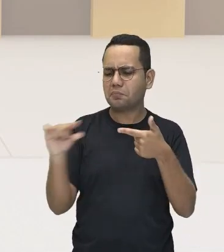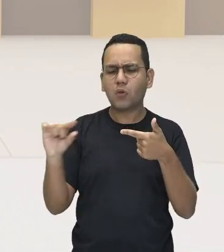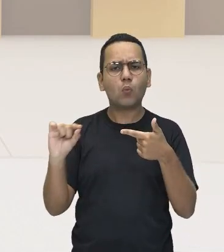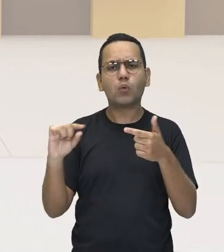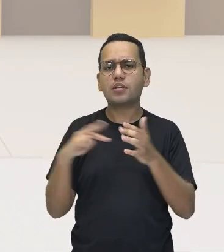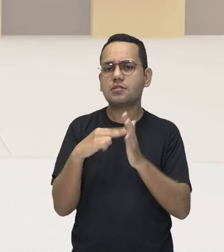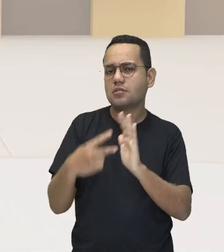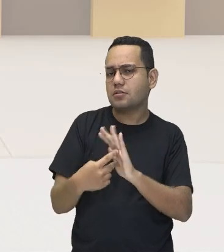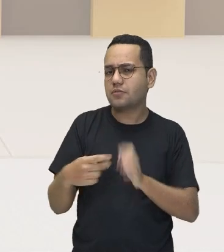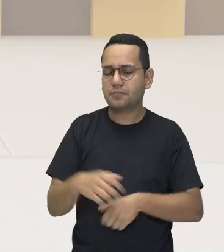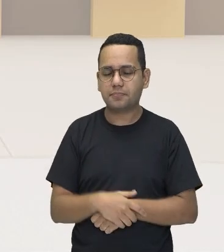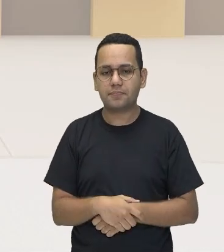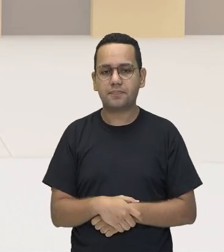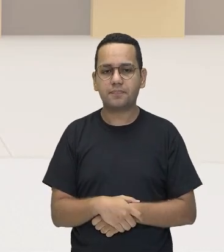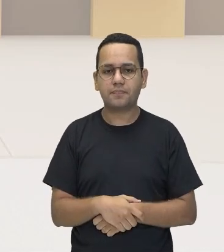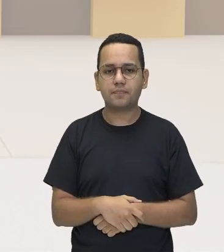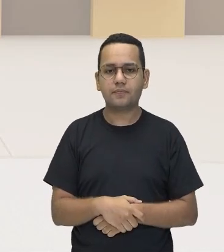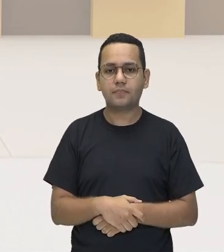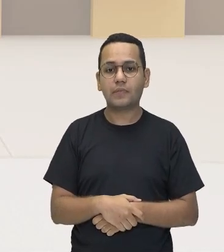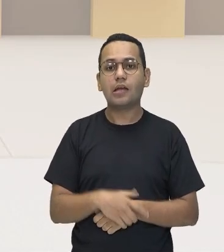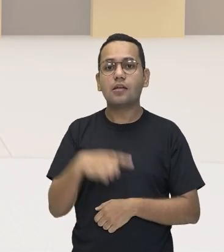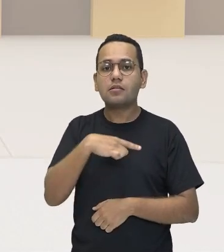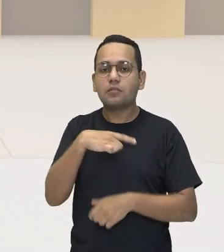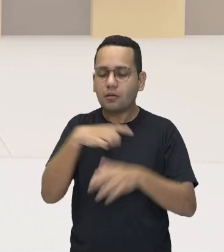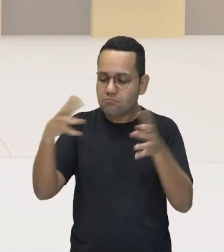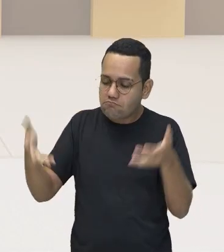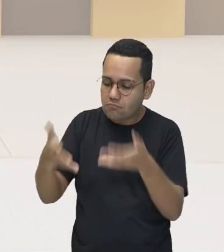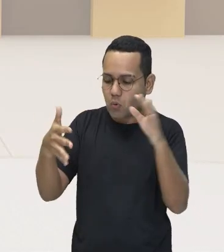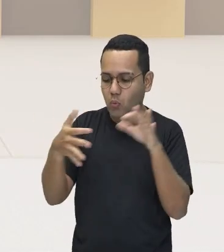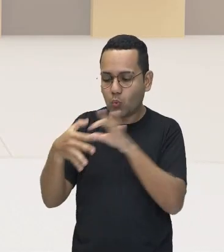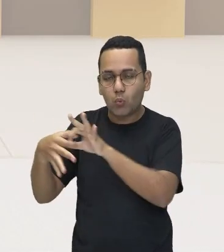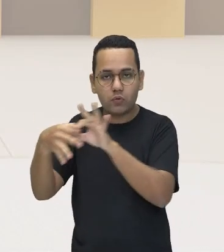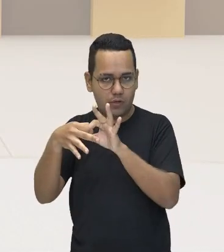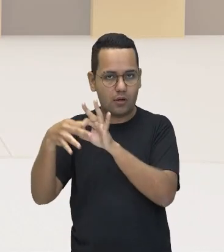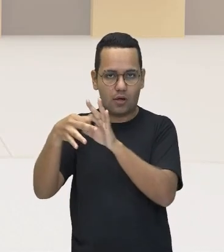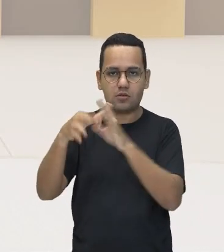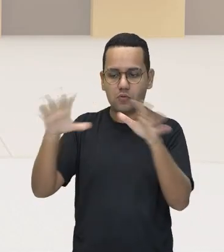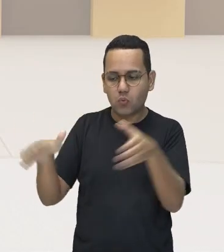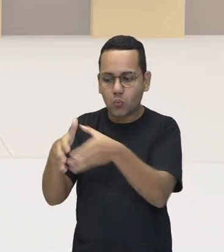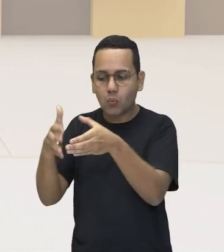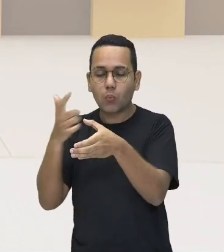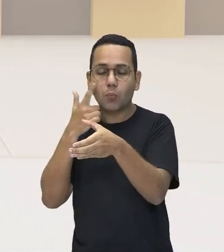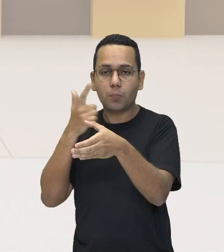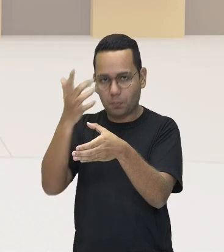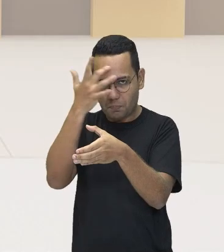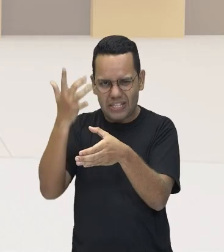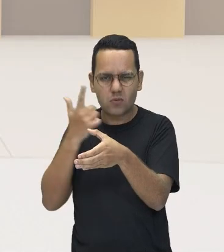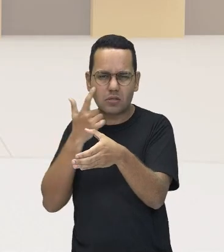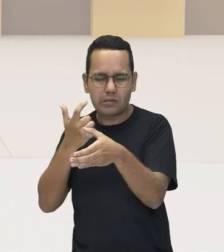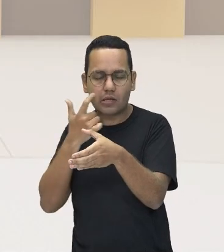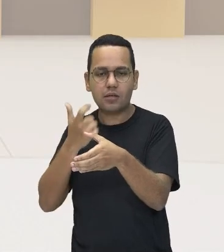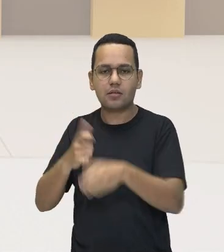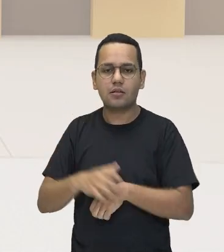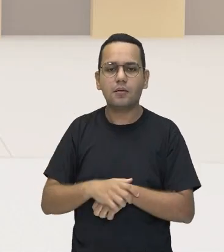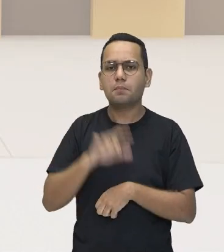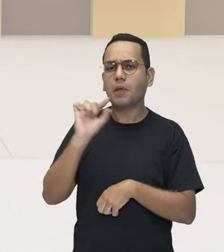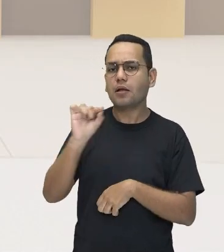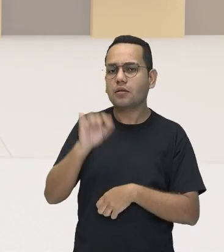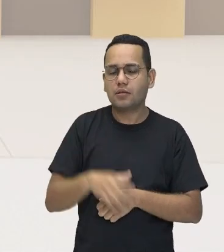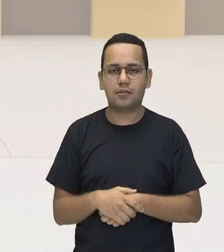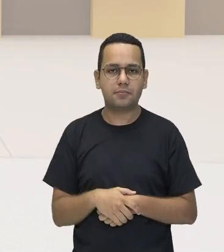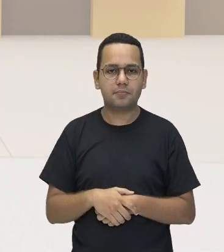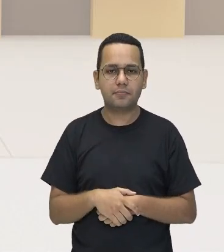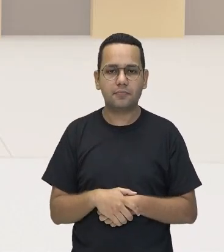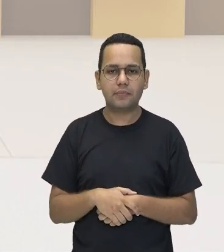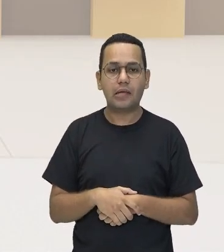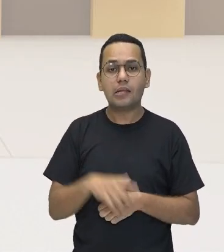vai envolver os stakeholders nesse processo. Em que processo? No processo de tomadas de decisões, ok?